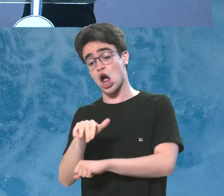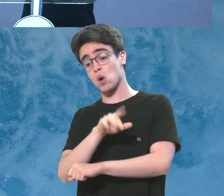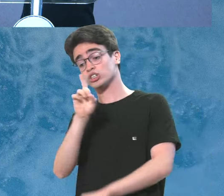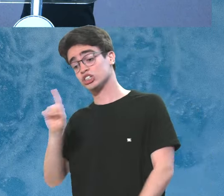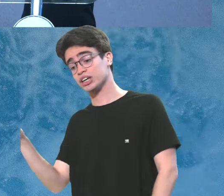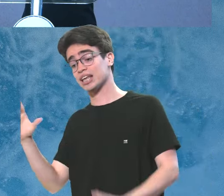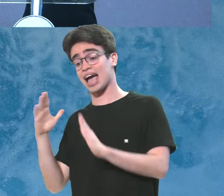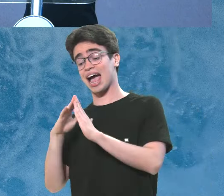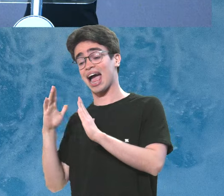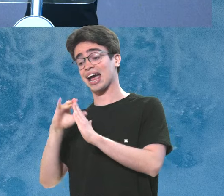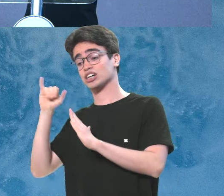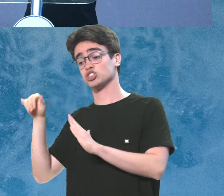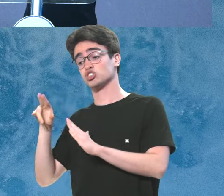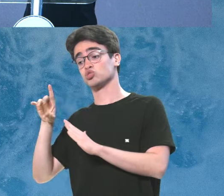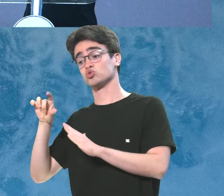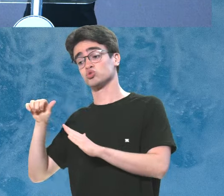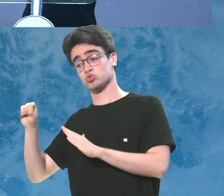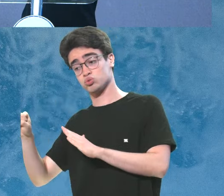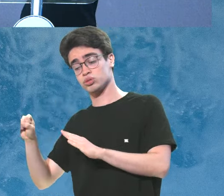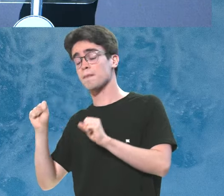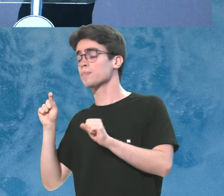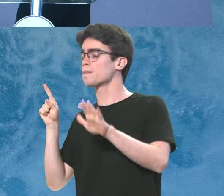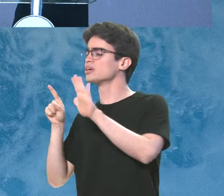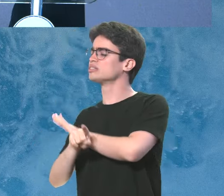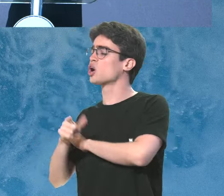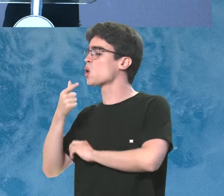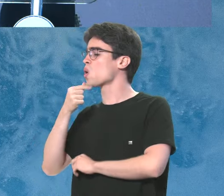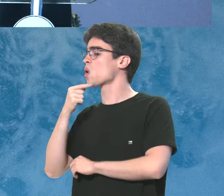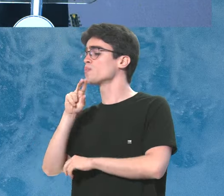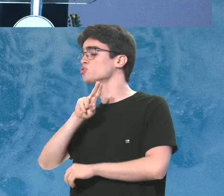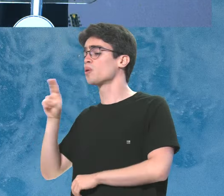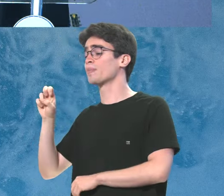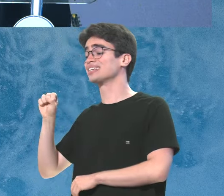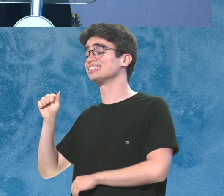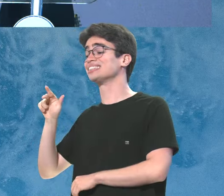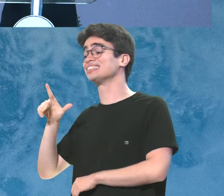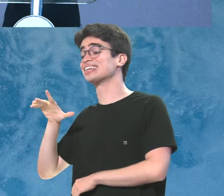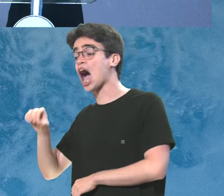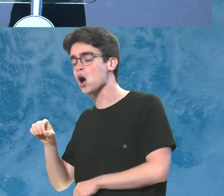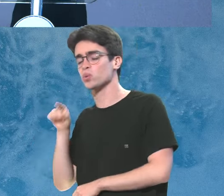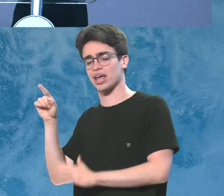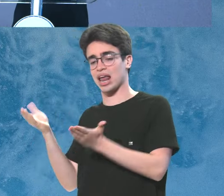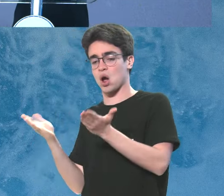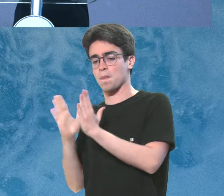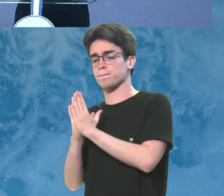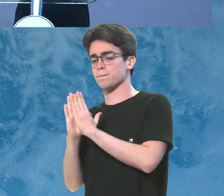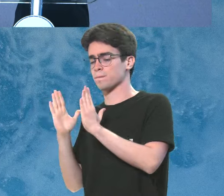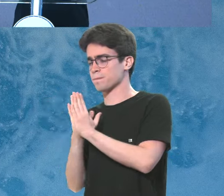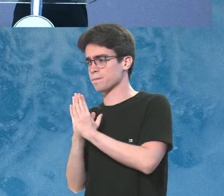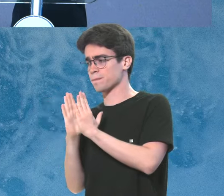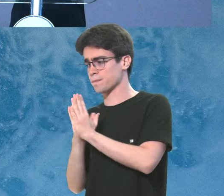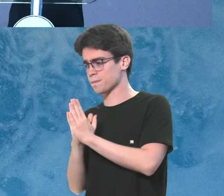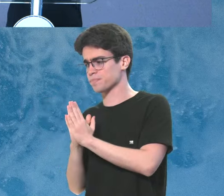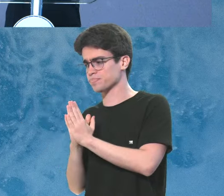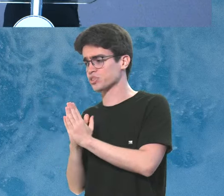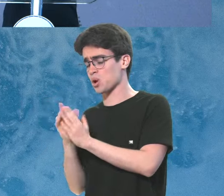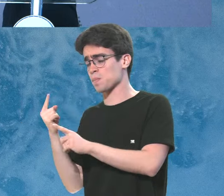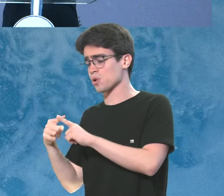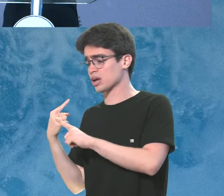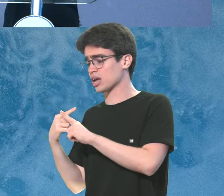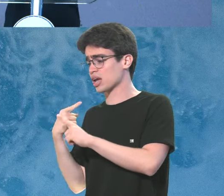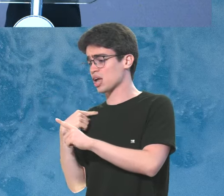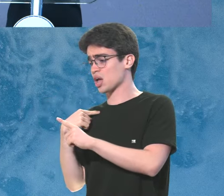Judas ao chegar pergunte por um homem de Tarço chamado Saulo ele está orando neste momento mostrei-lhe uma numa visão um homem